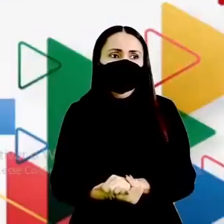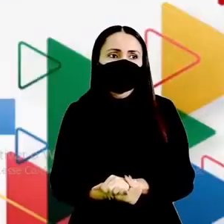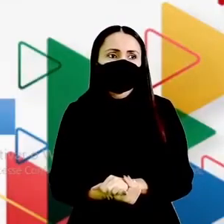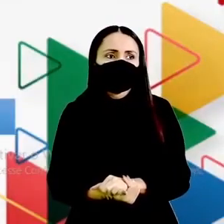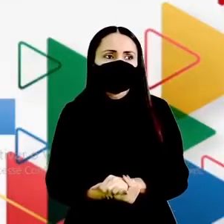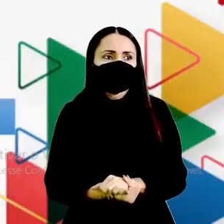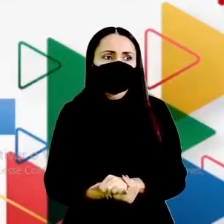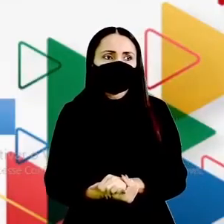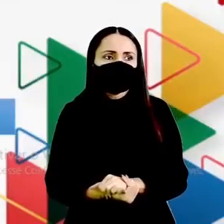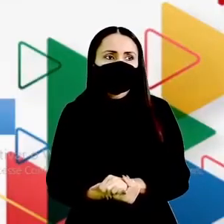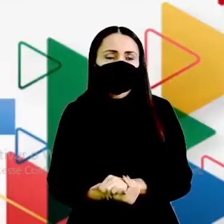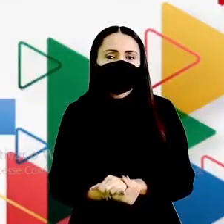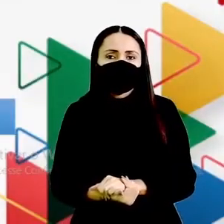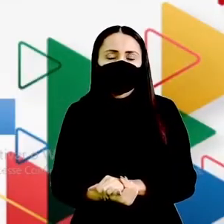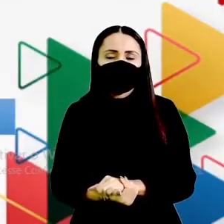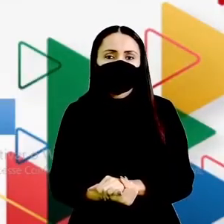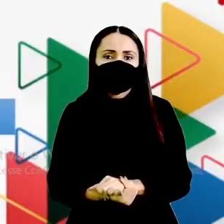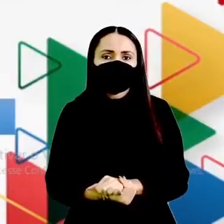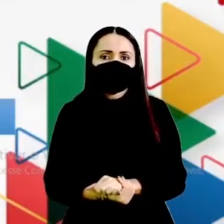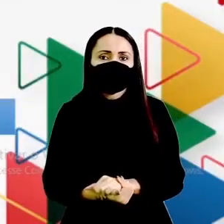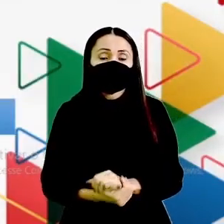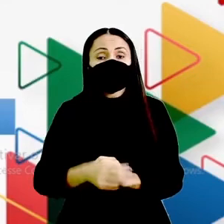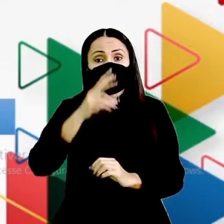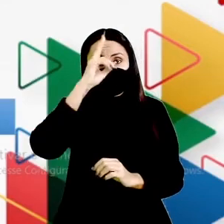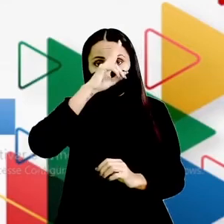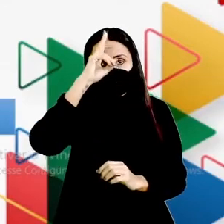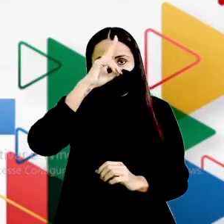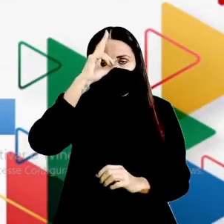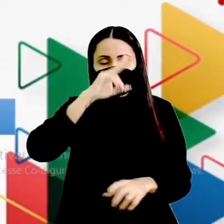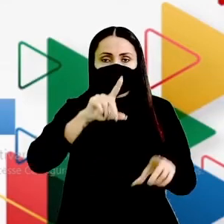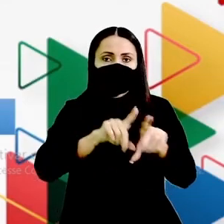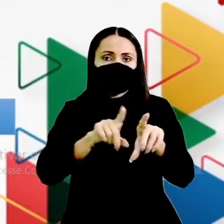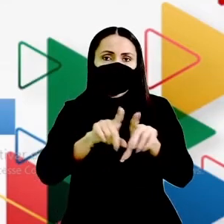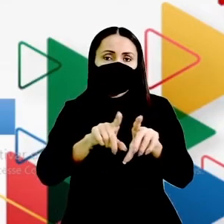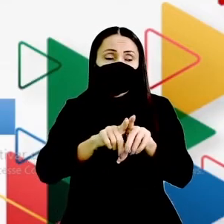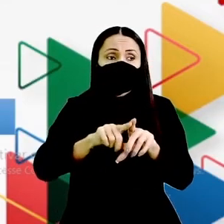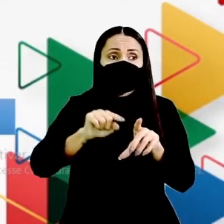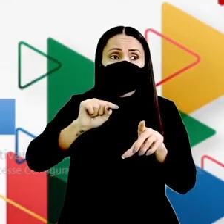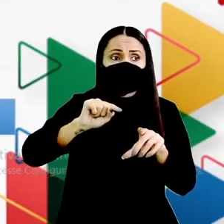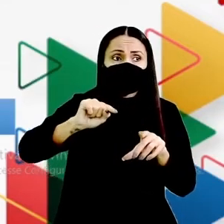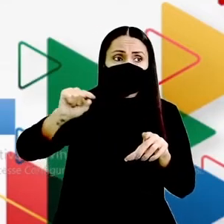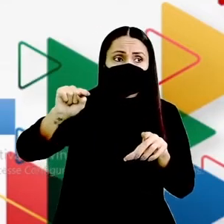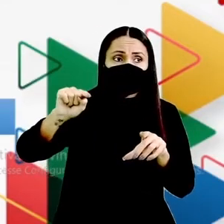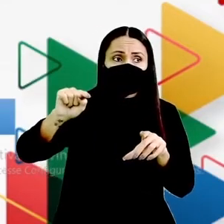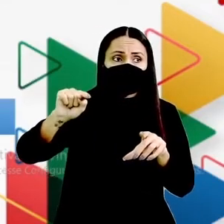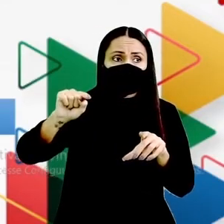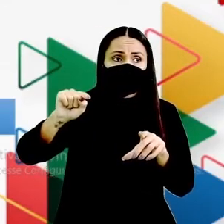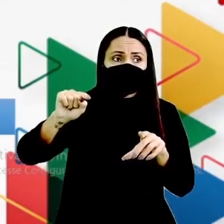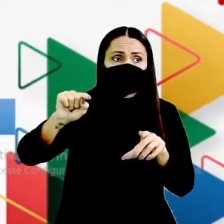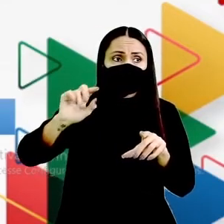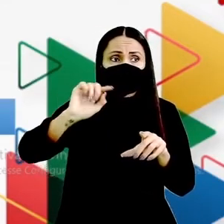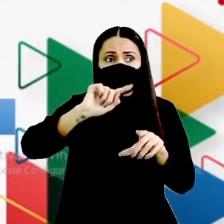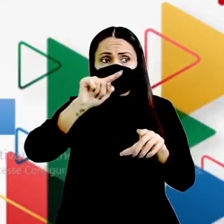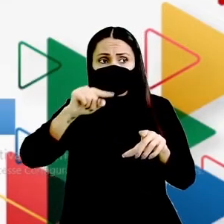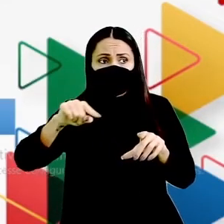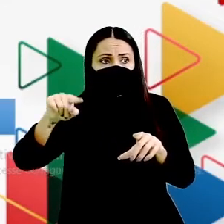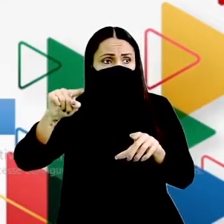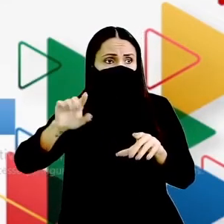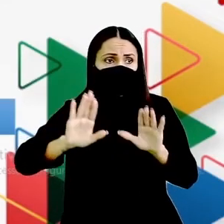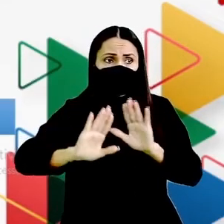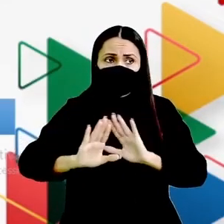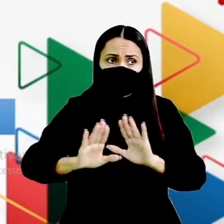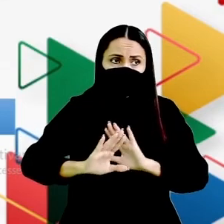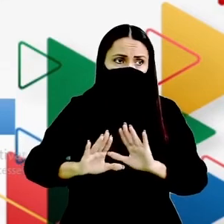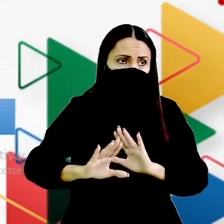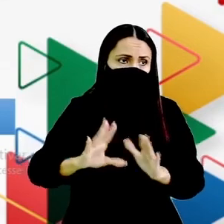embora. Lembre-se de que o acento, tio, não é acento mais de marca de nasalidade. Nasalidade.